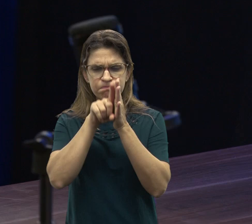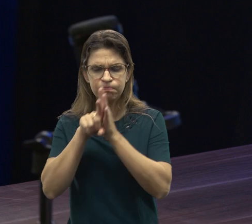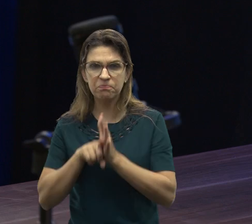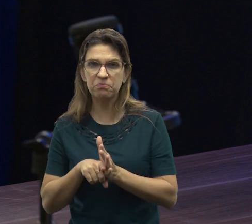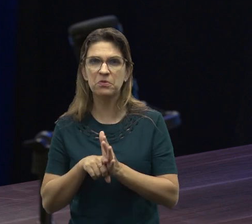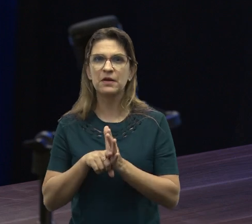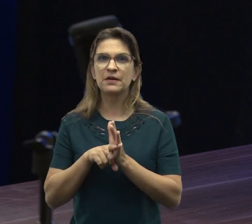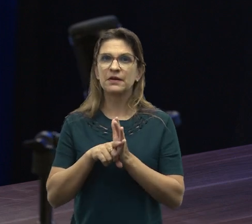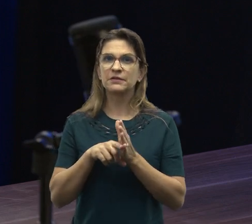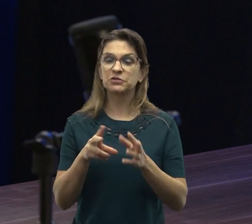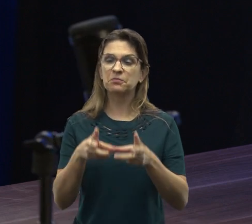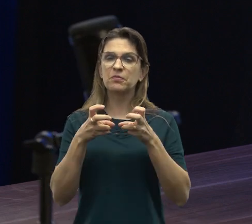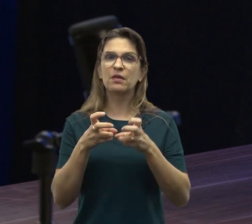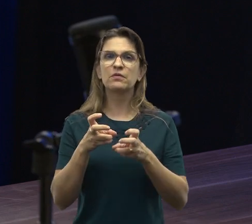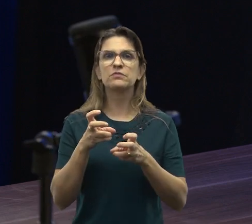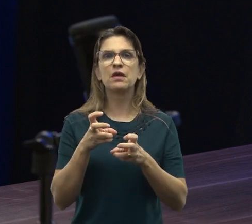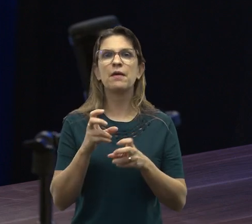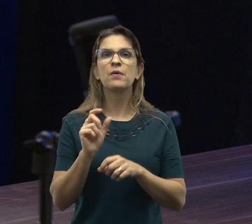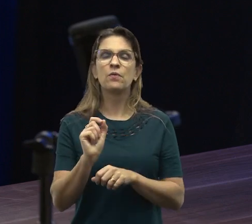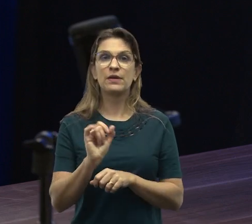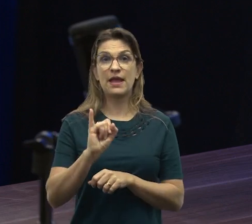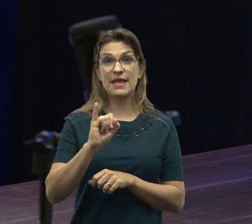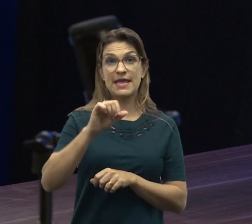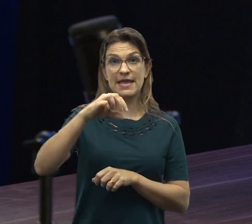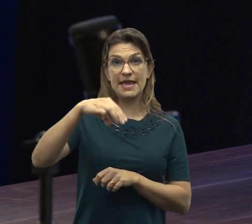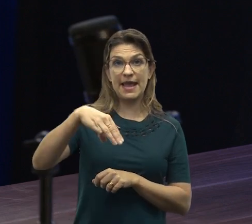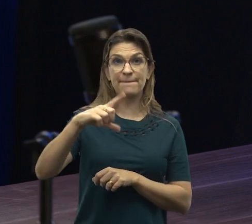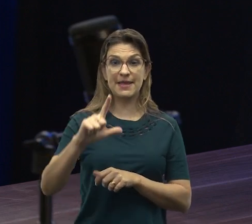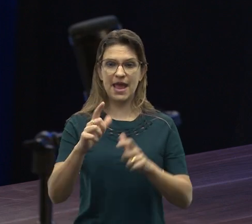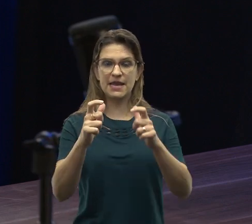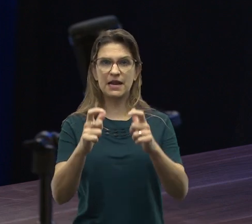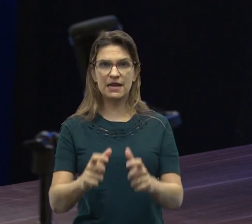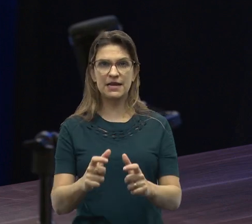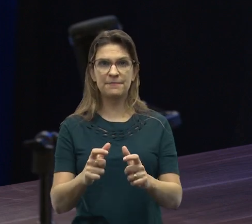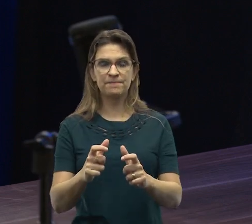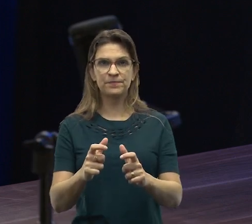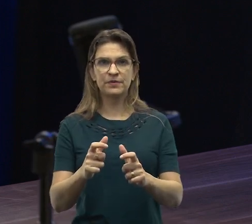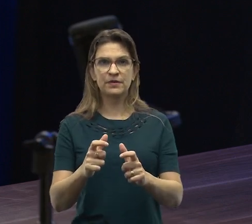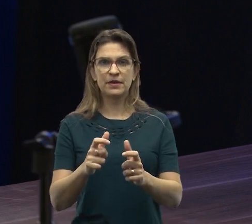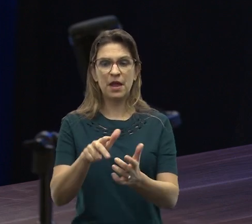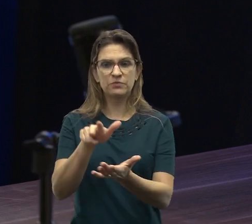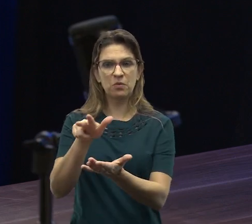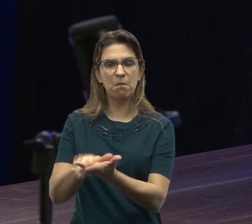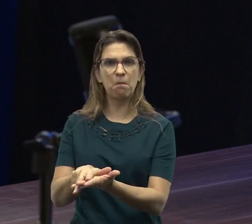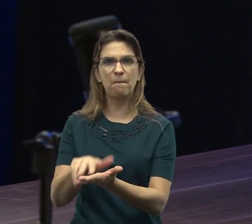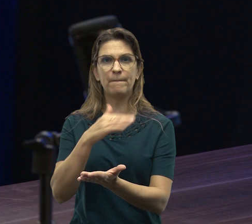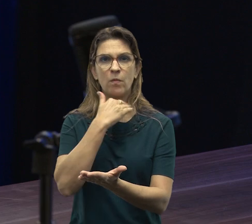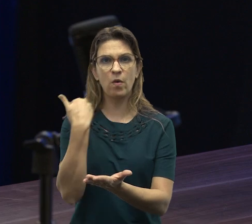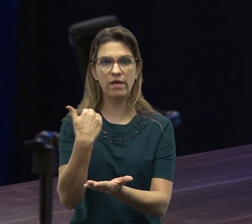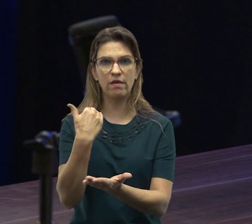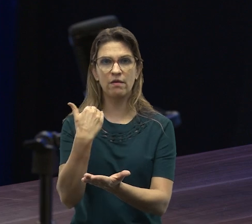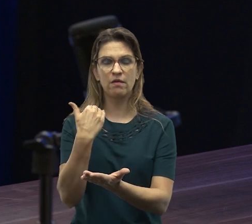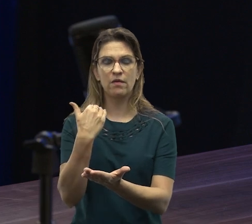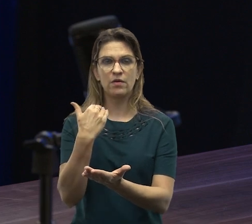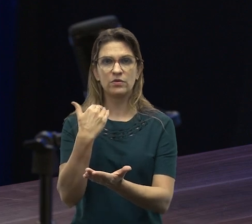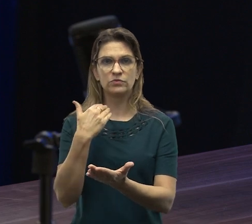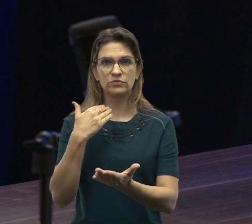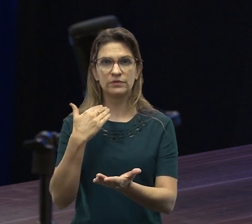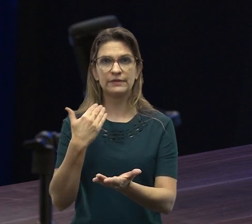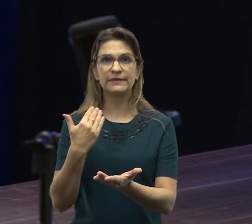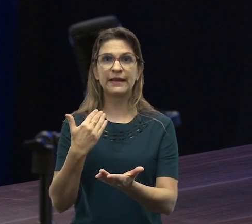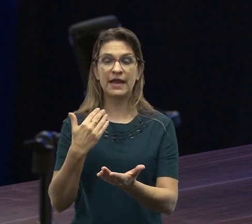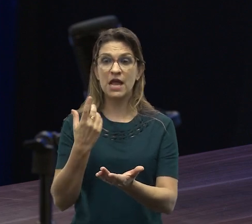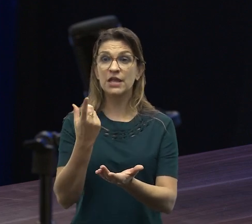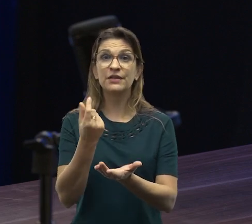gente hoje tem no IML corpos de pessoas que têm que não têm a condição financeira